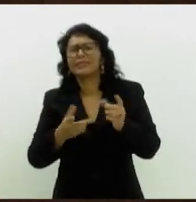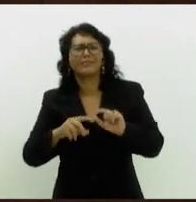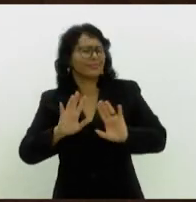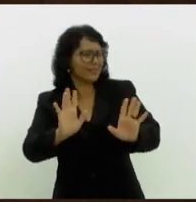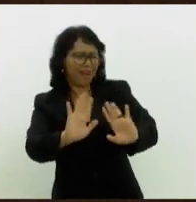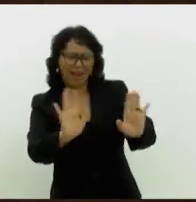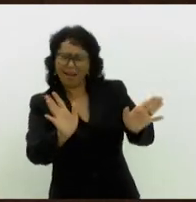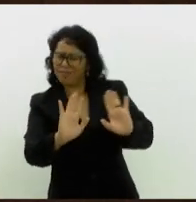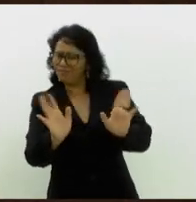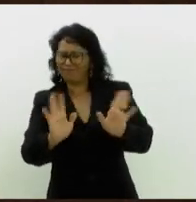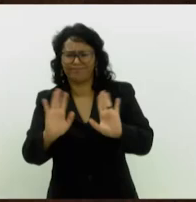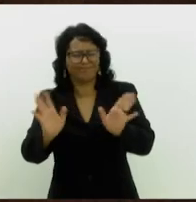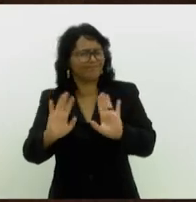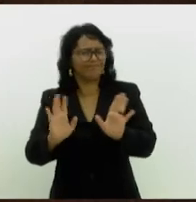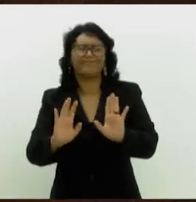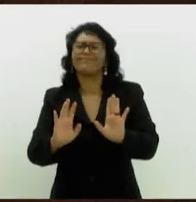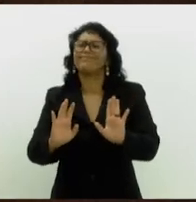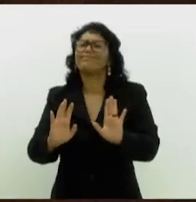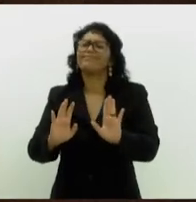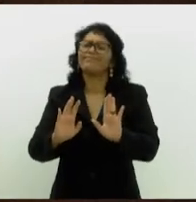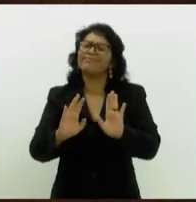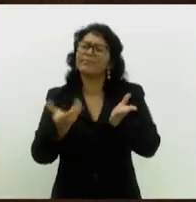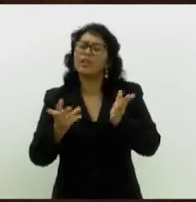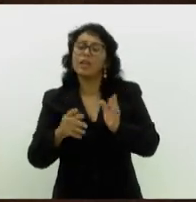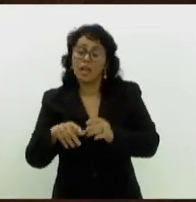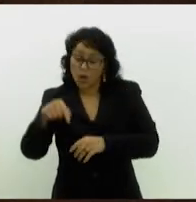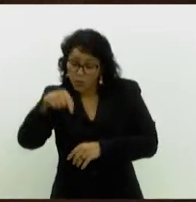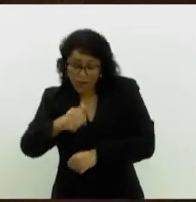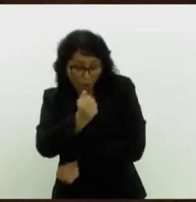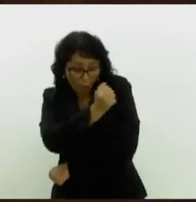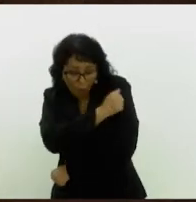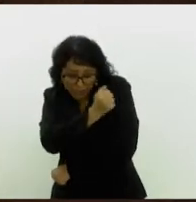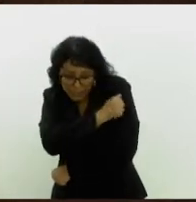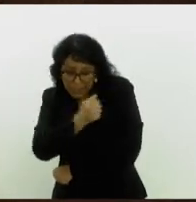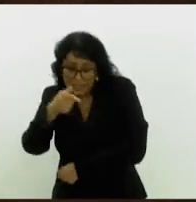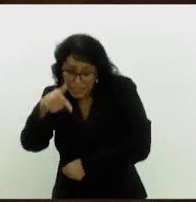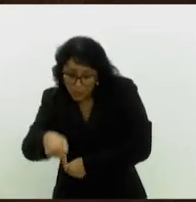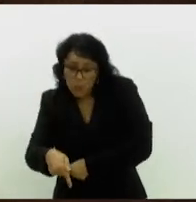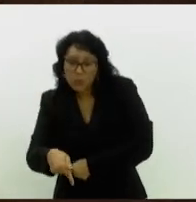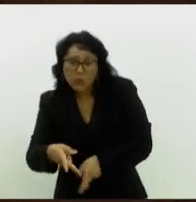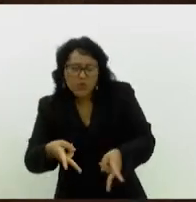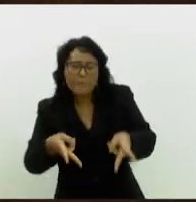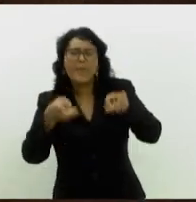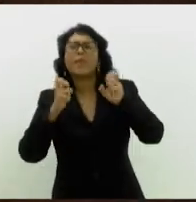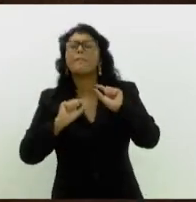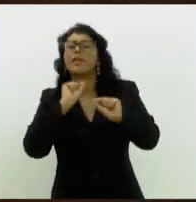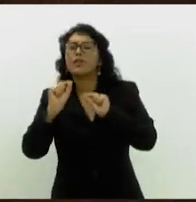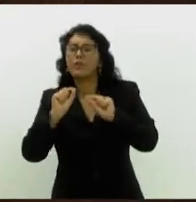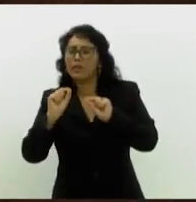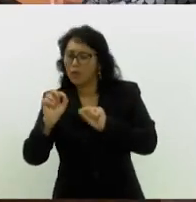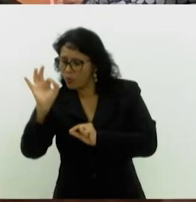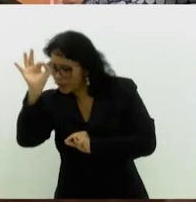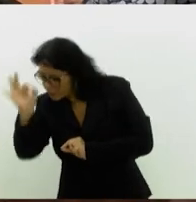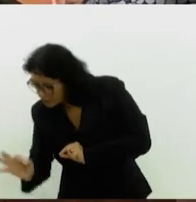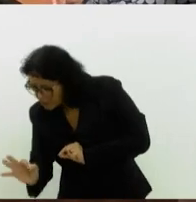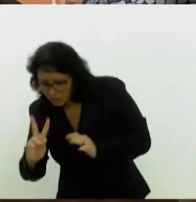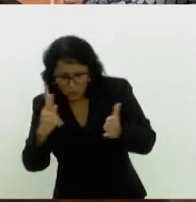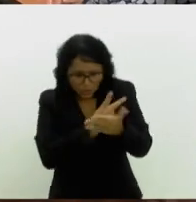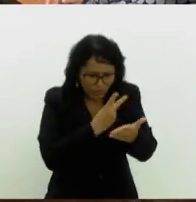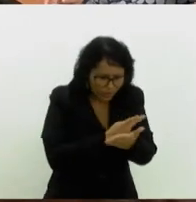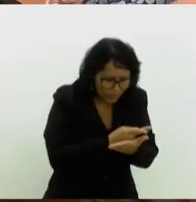jornal não é isso é pros alunos distinguirem O que que é falso e verdadeiro como consultando